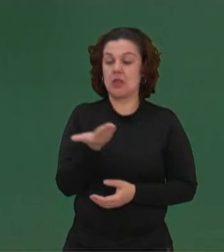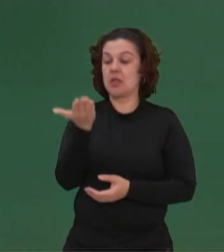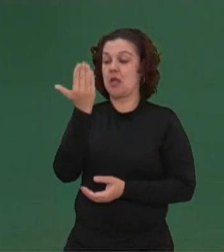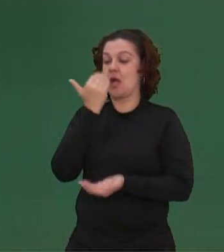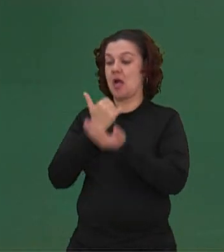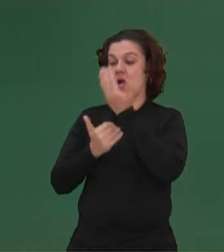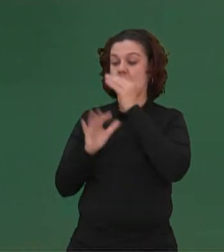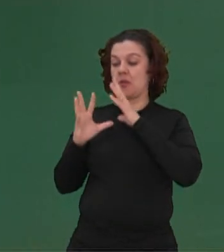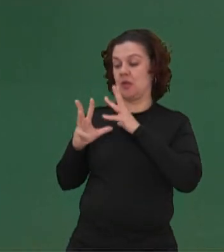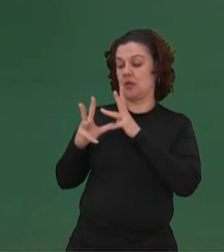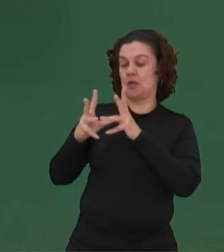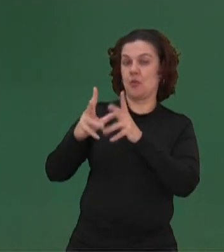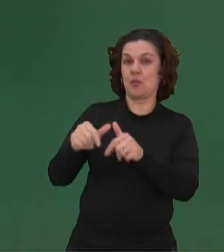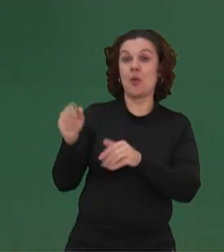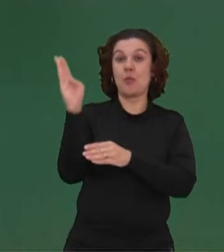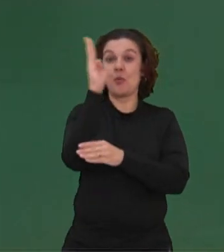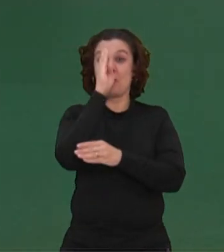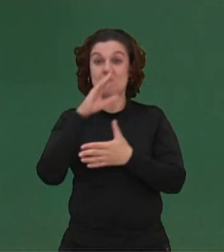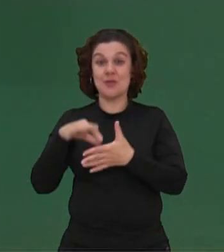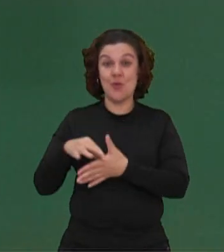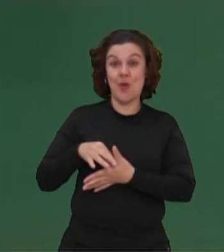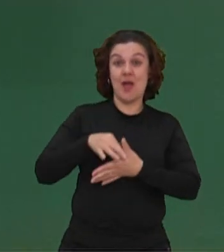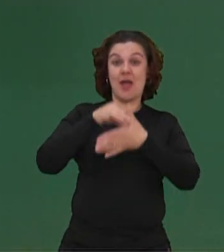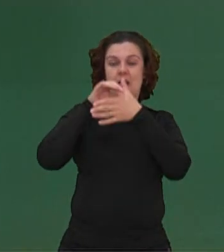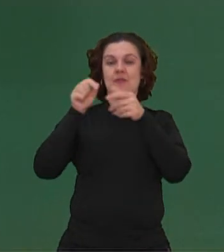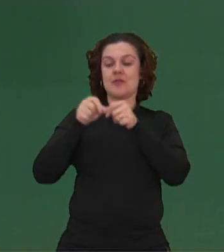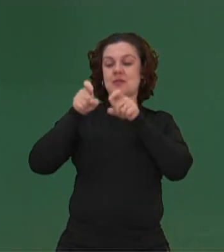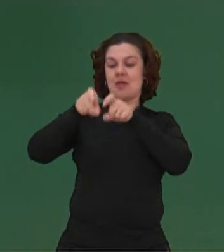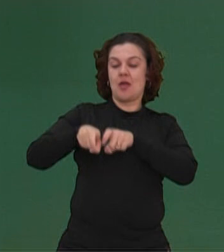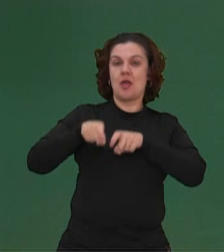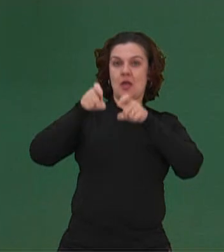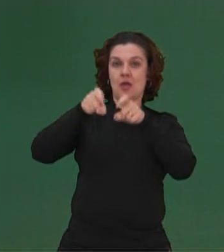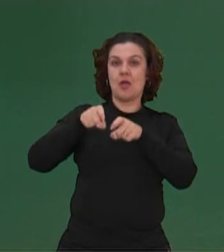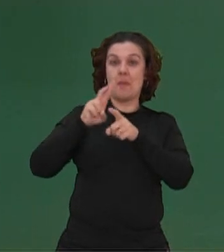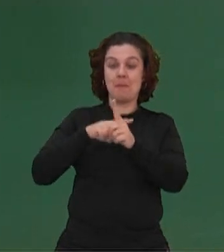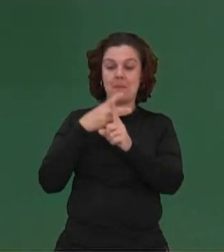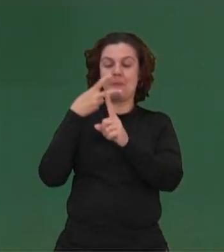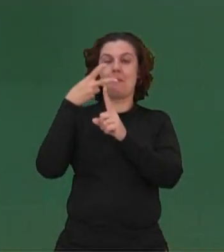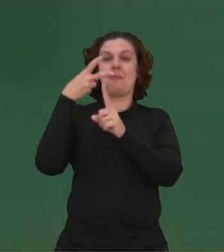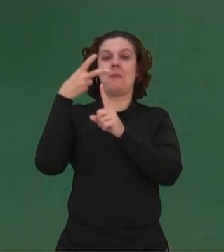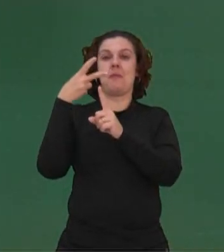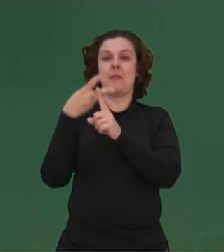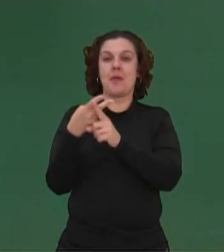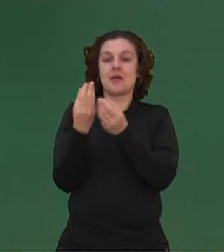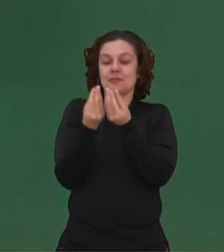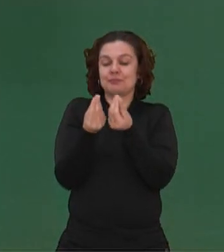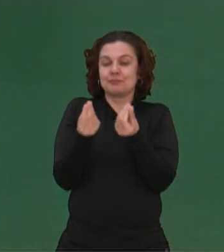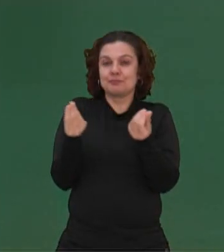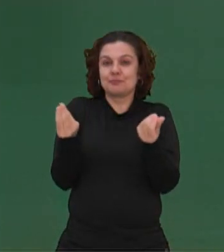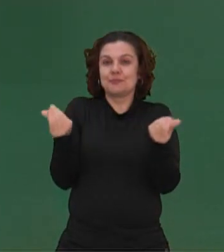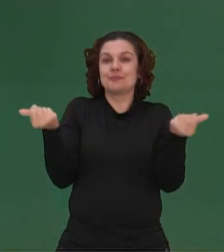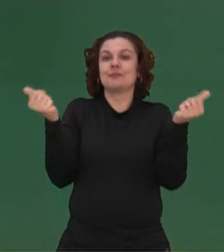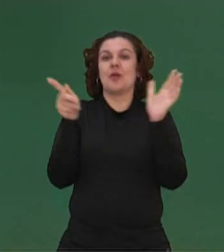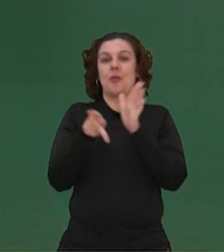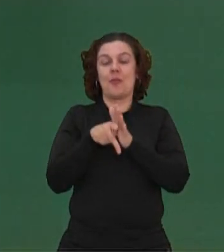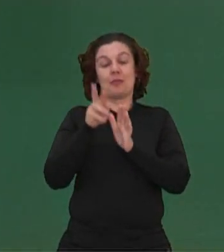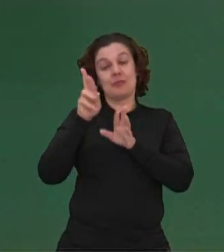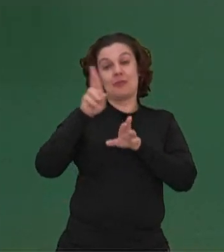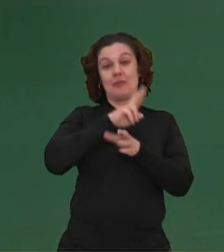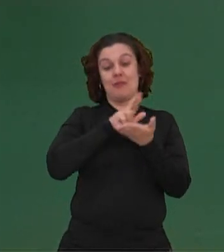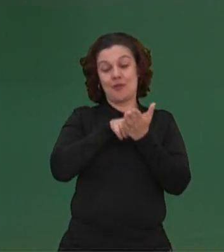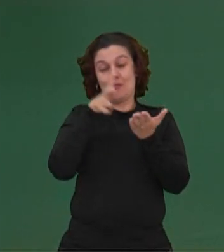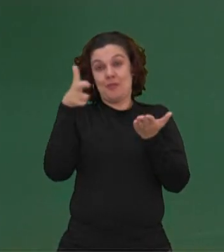grandes produtores mundiais de alimentos em produzir mais com menos e de forma sustentável, segundo essa